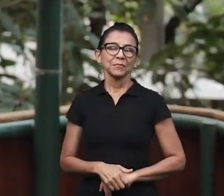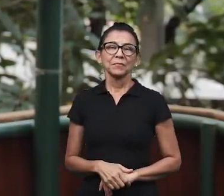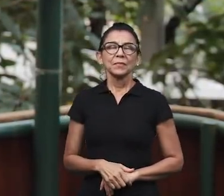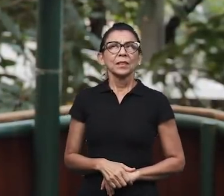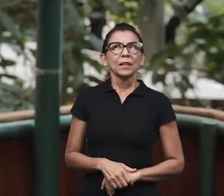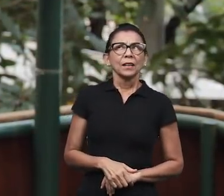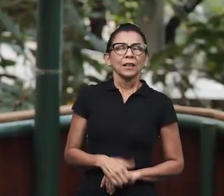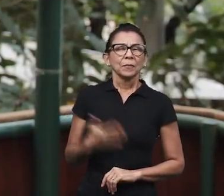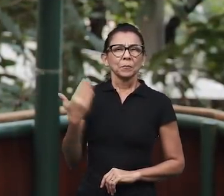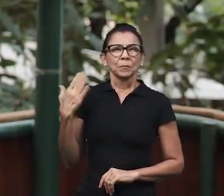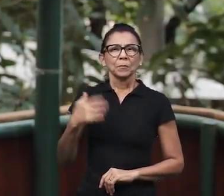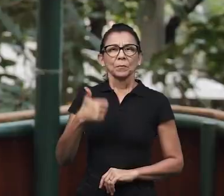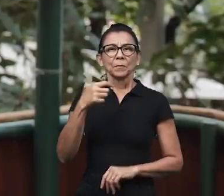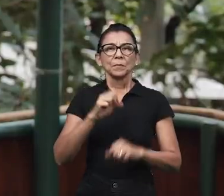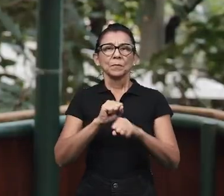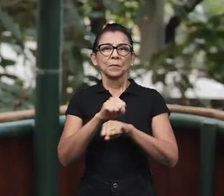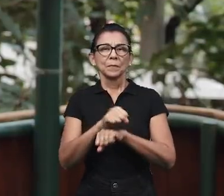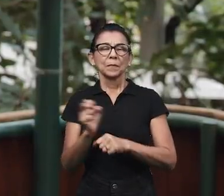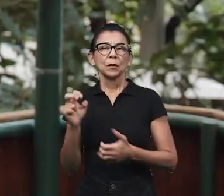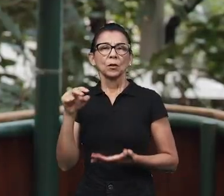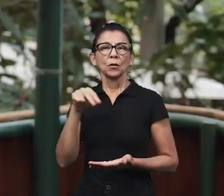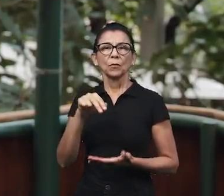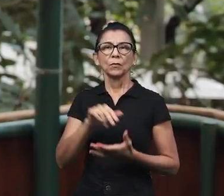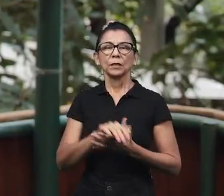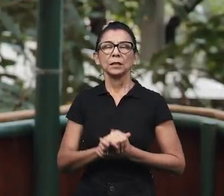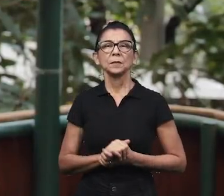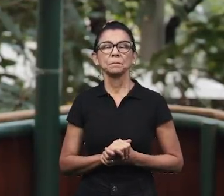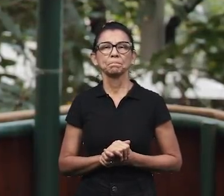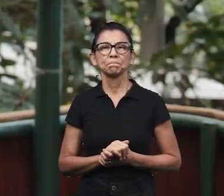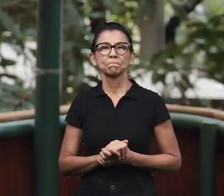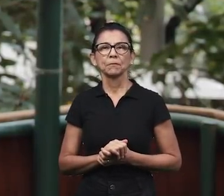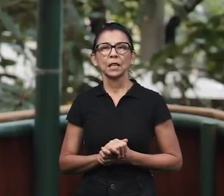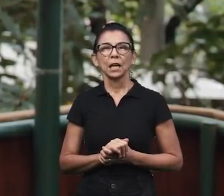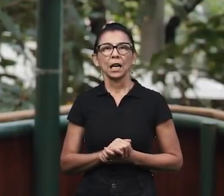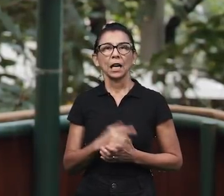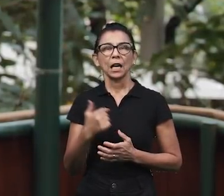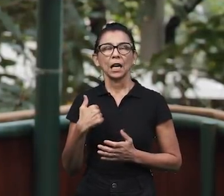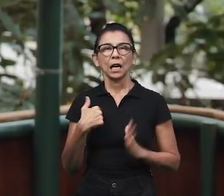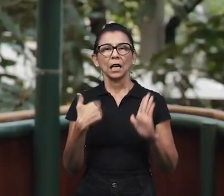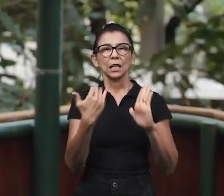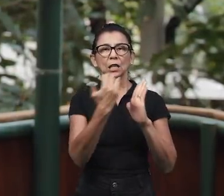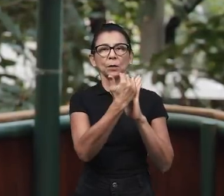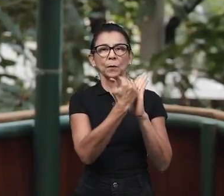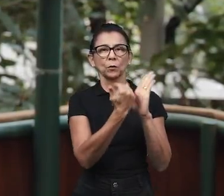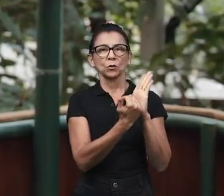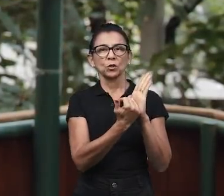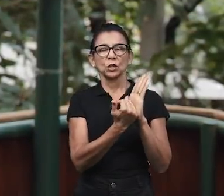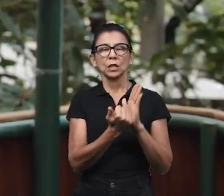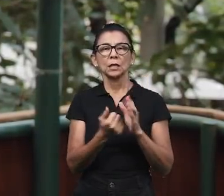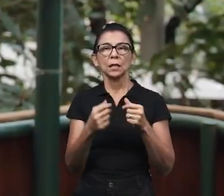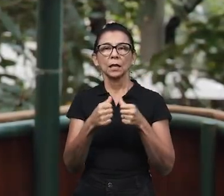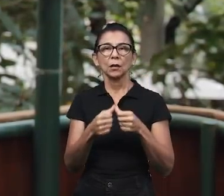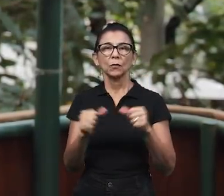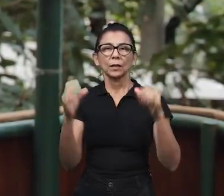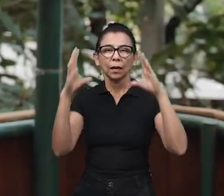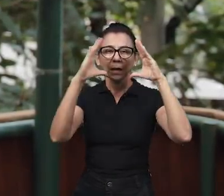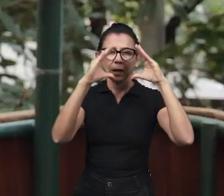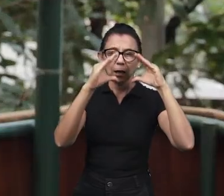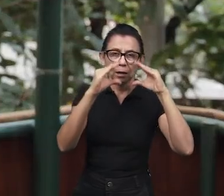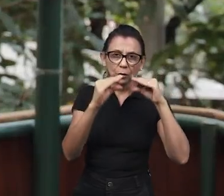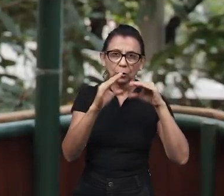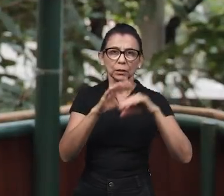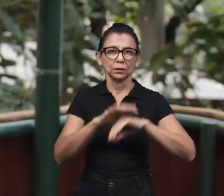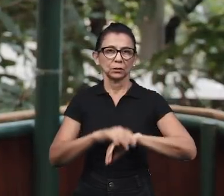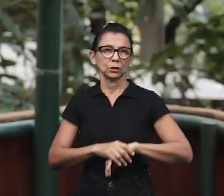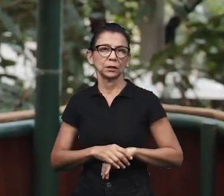me escalaram para ficar na ronda. E aquela ronda foi uma ronda muito complicada. Muitos irmãos passando